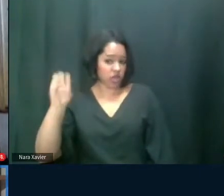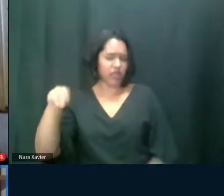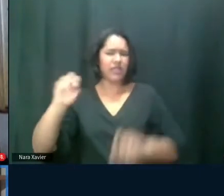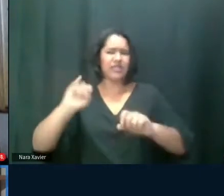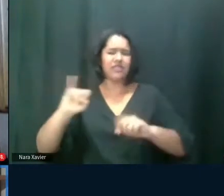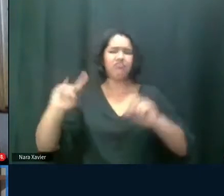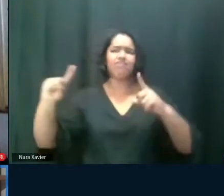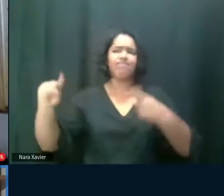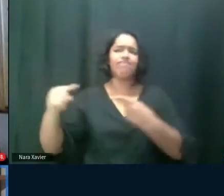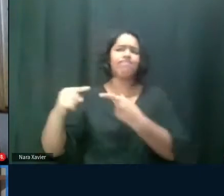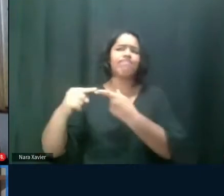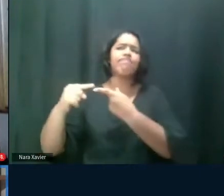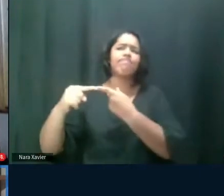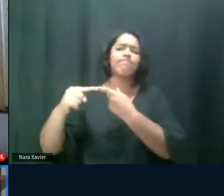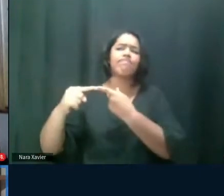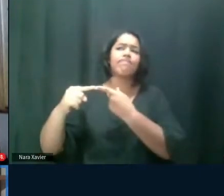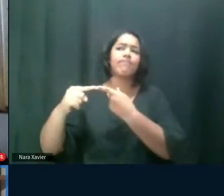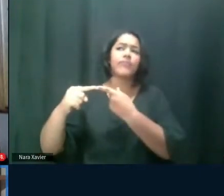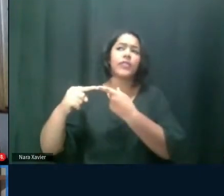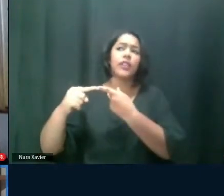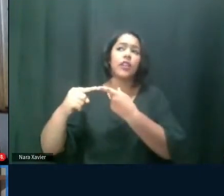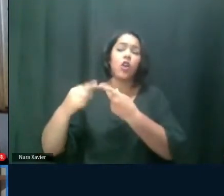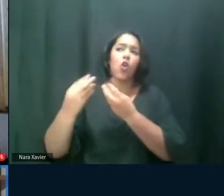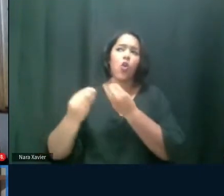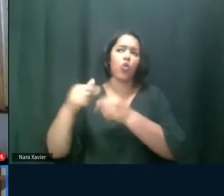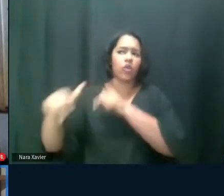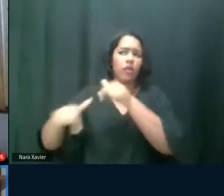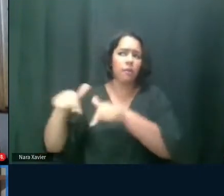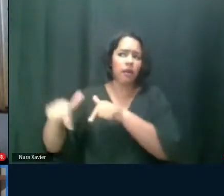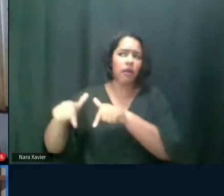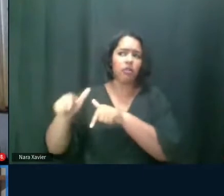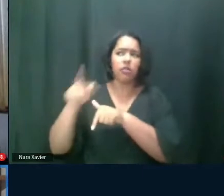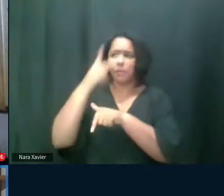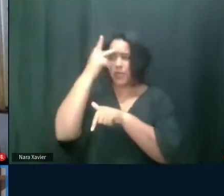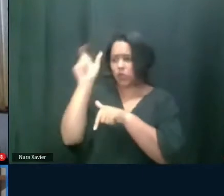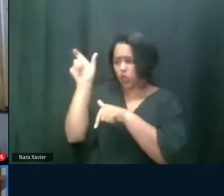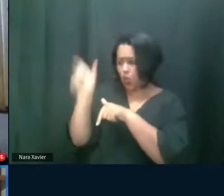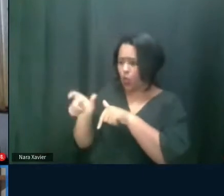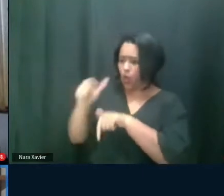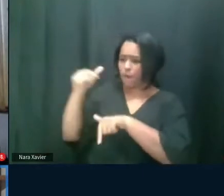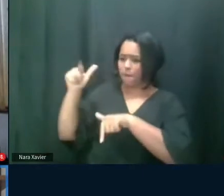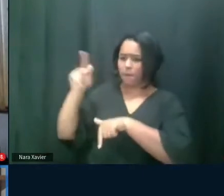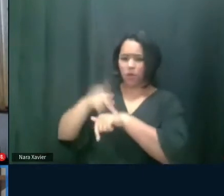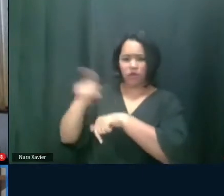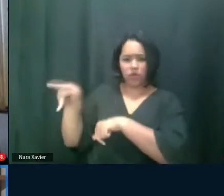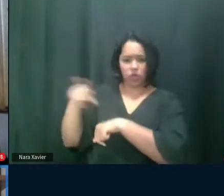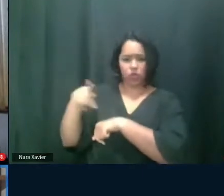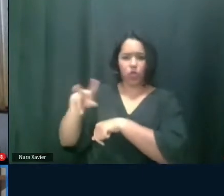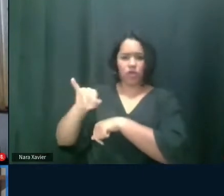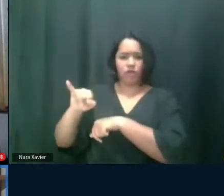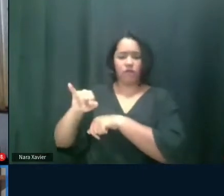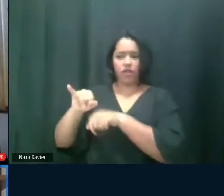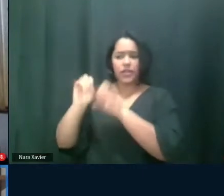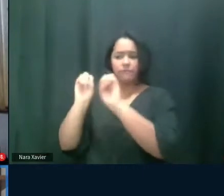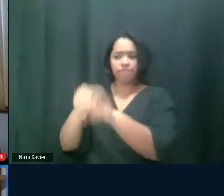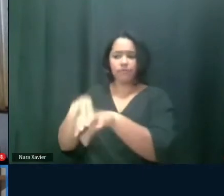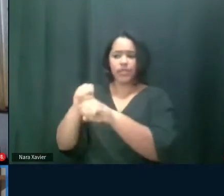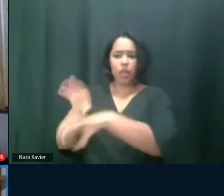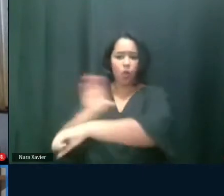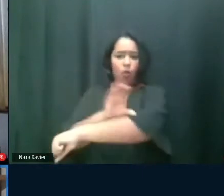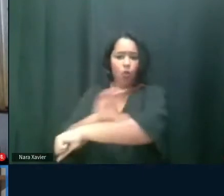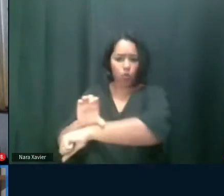atuação do professor ou do formador que vai formar o intérprete, no caso